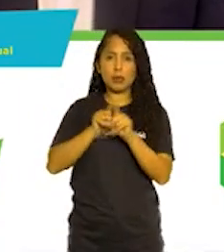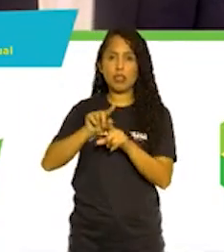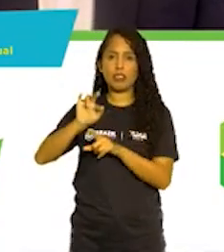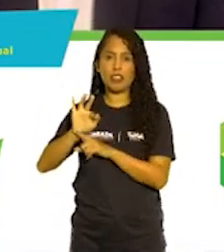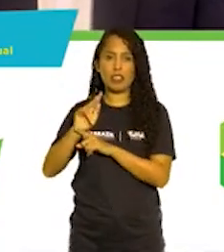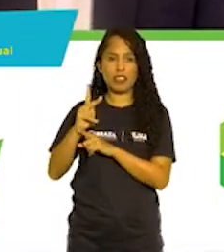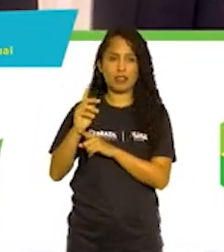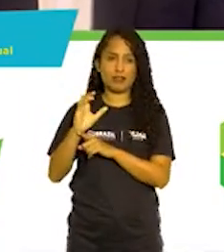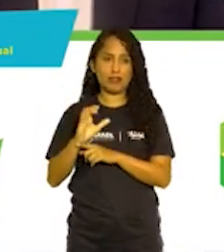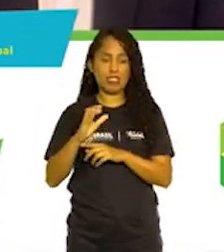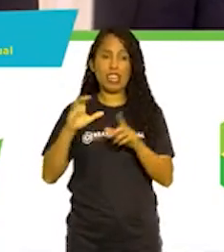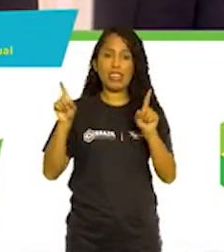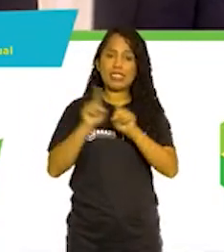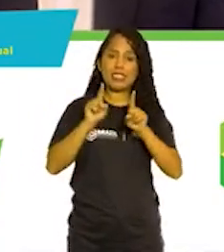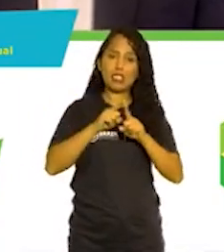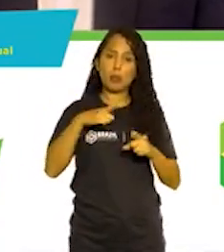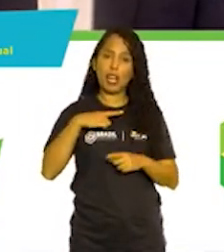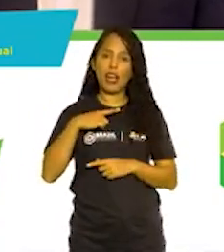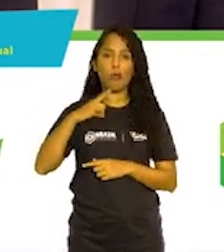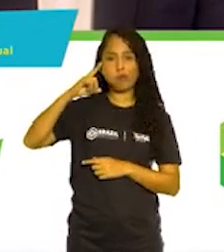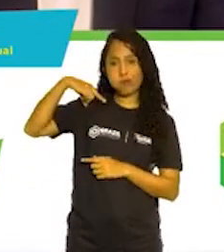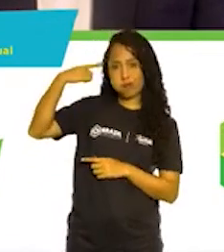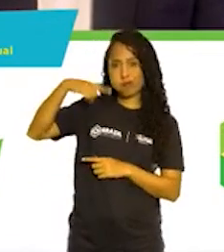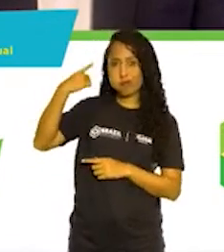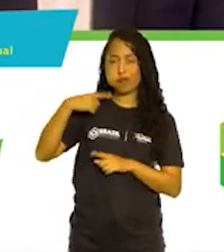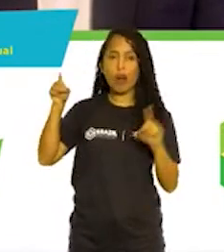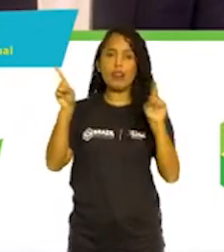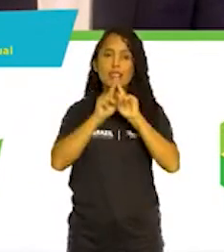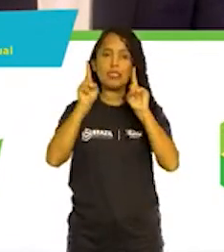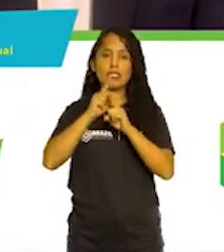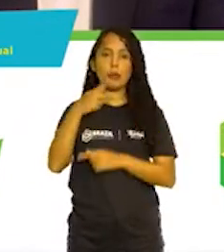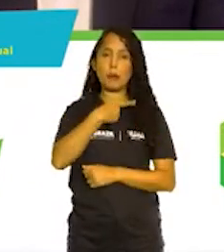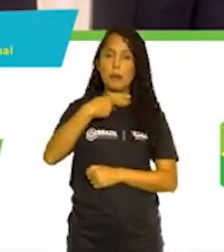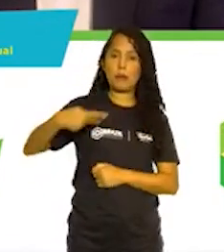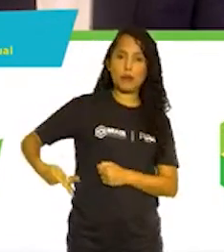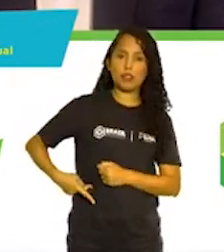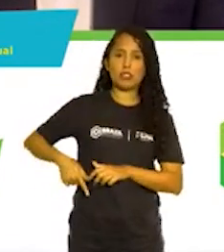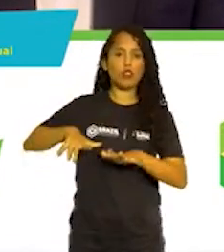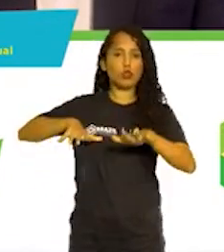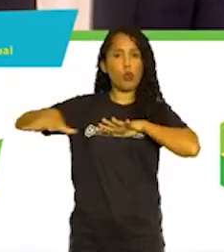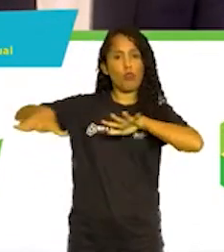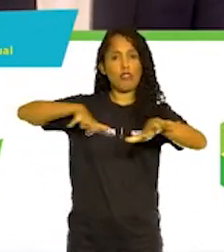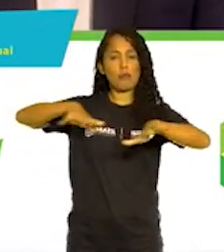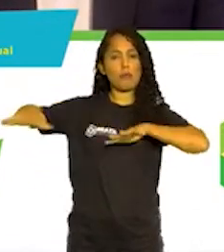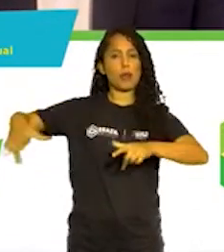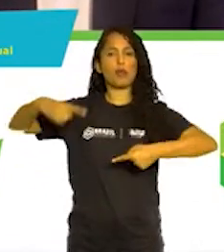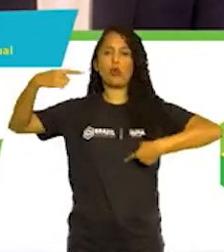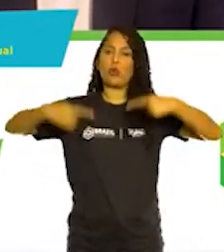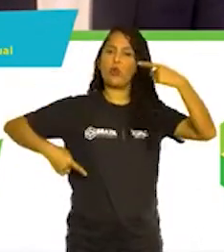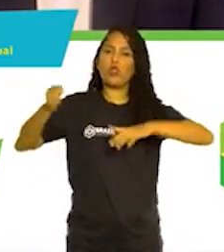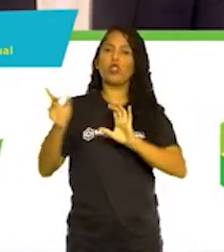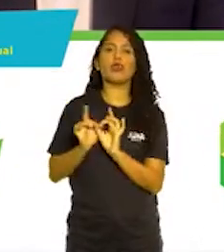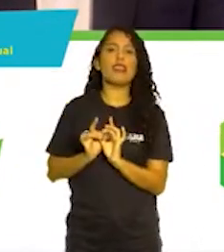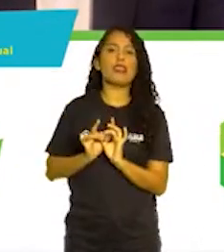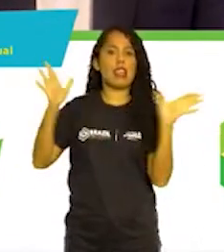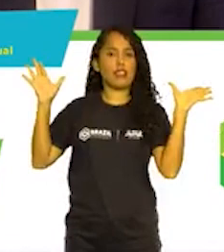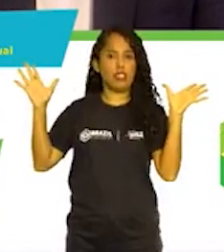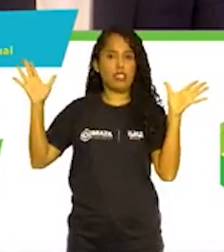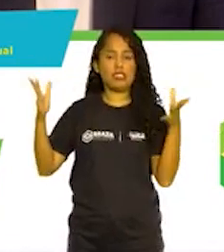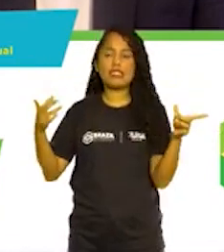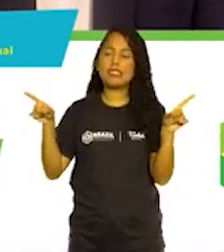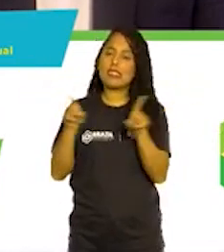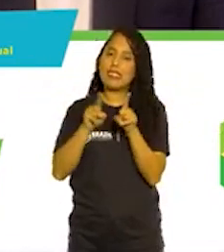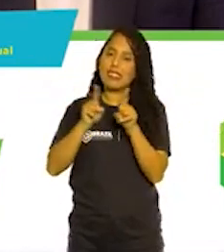economista, advogada, agora é líder, presidente do movimento político Livres, que é, enfim, dentro